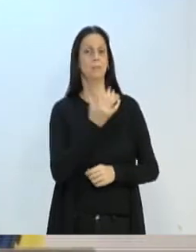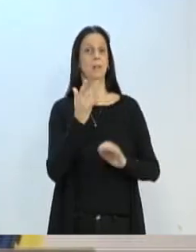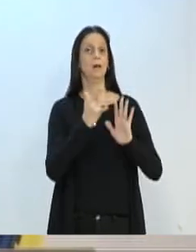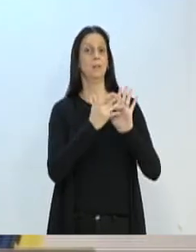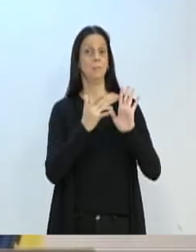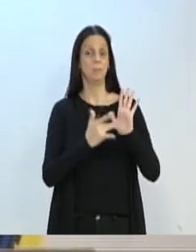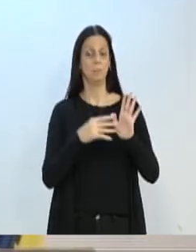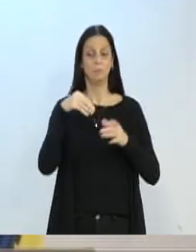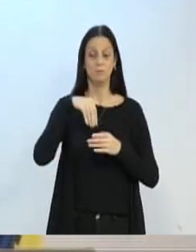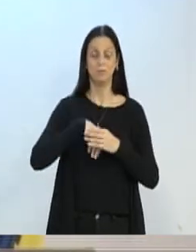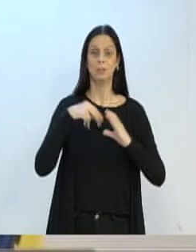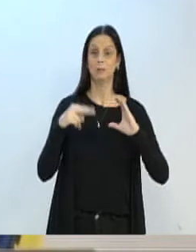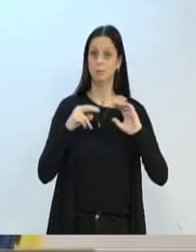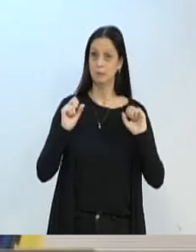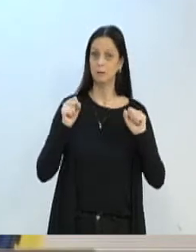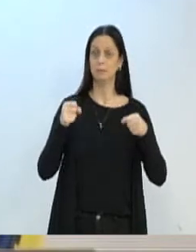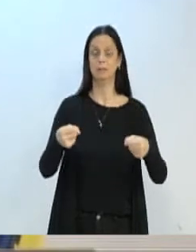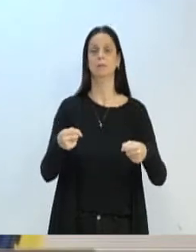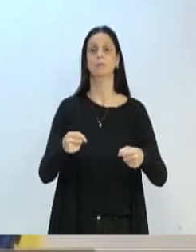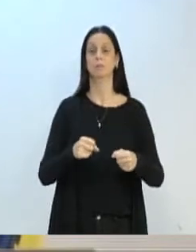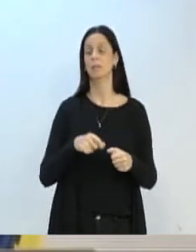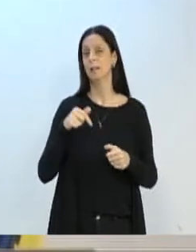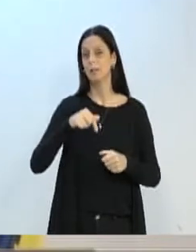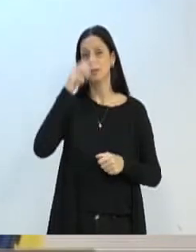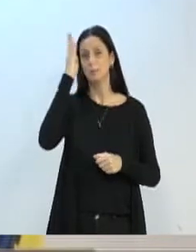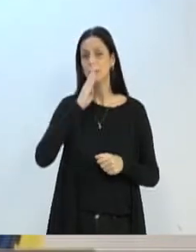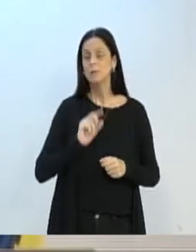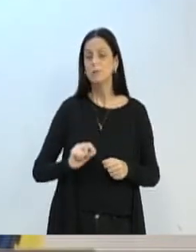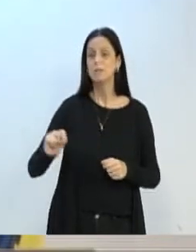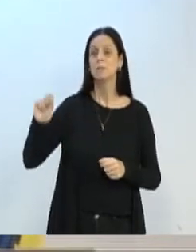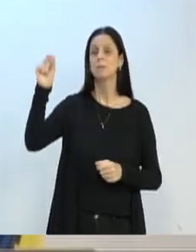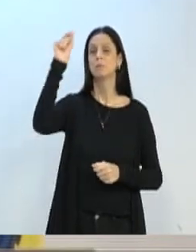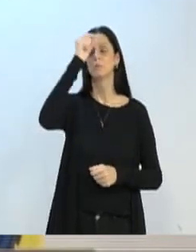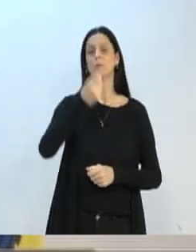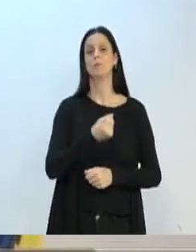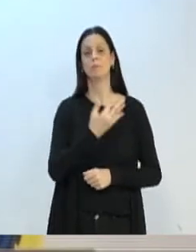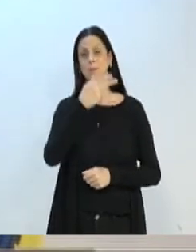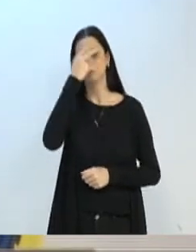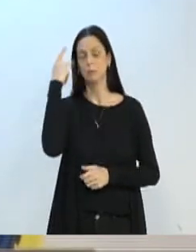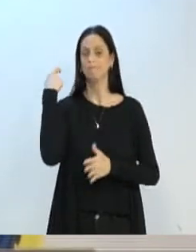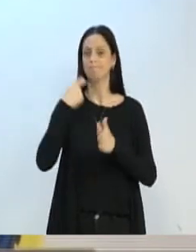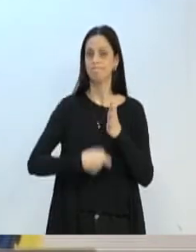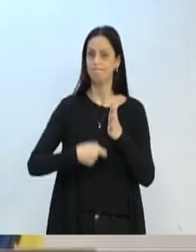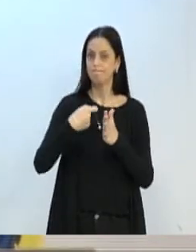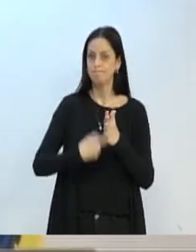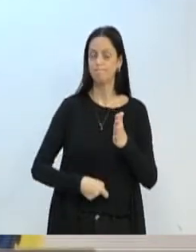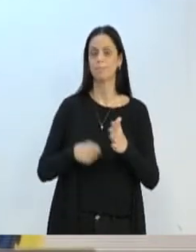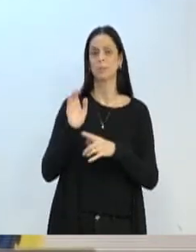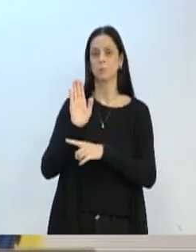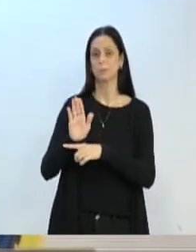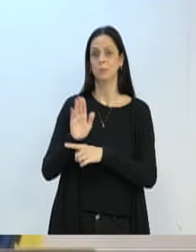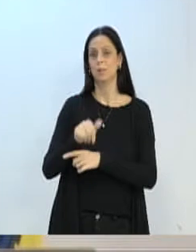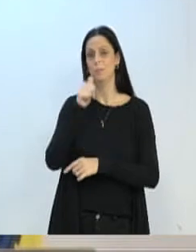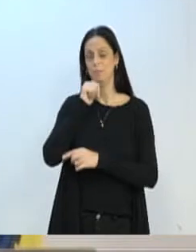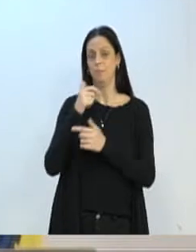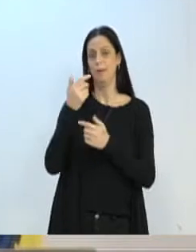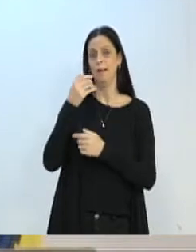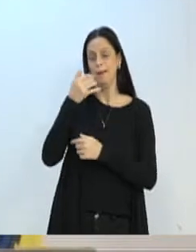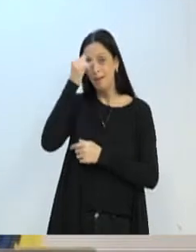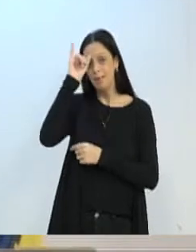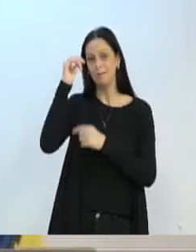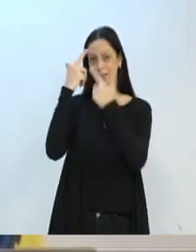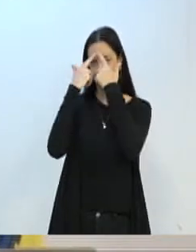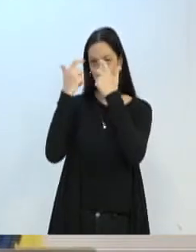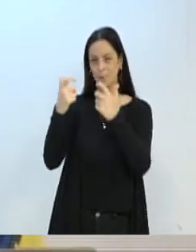em todas as os cantos do Brasil e vem fazendo um grande trabalho Nós também tivemos a oportunidade